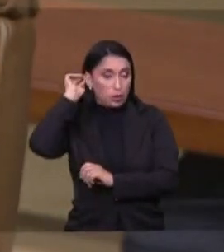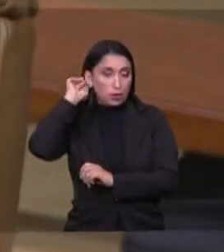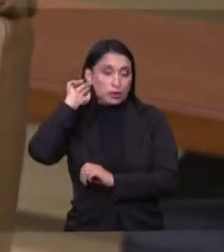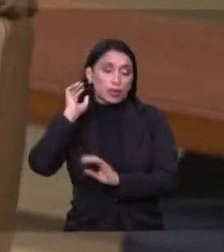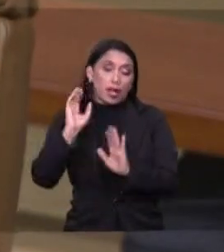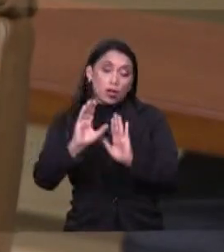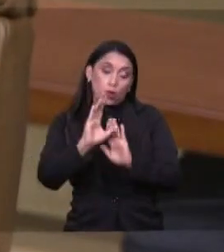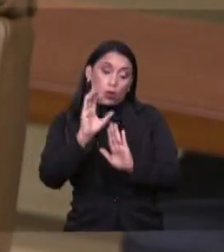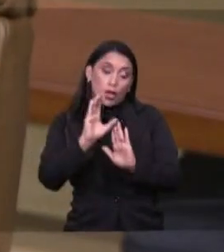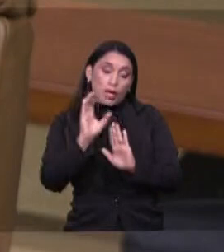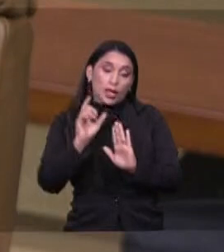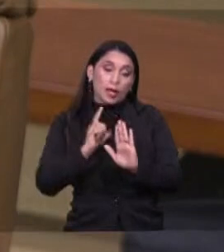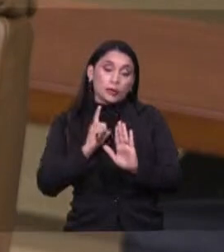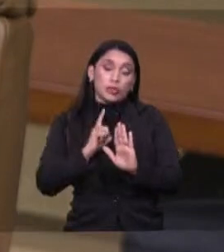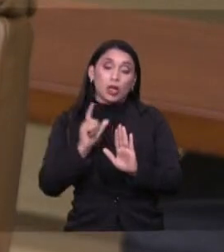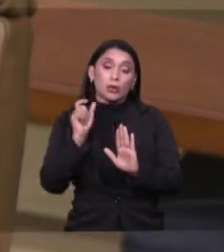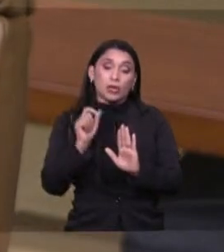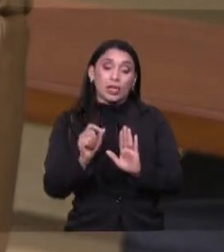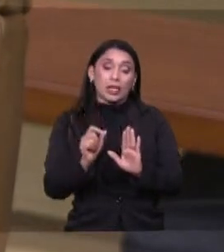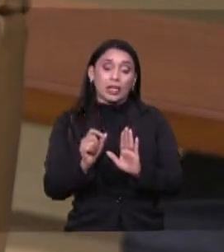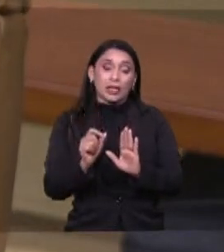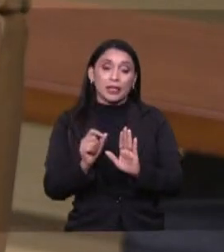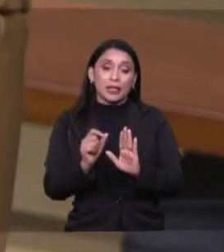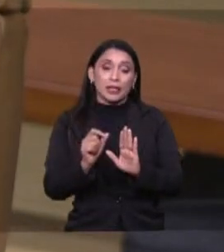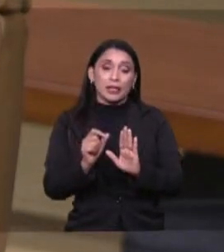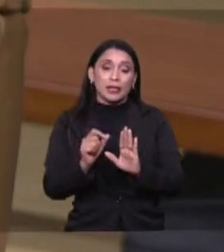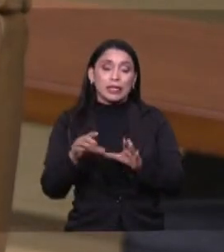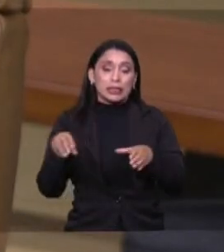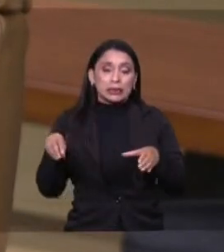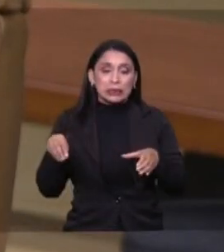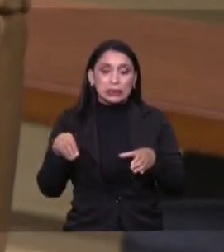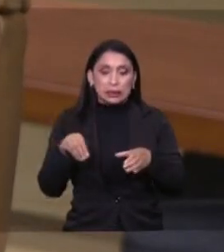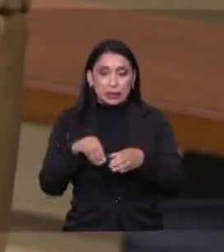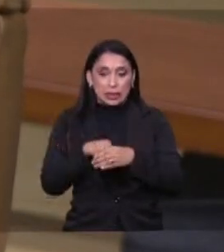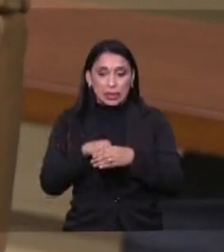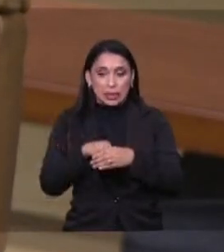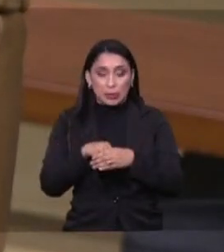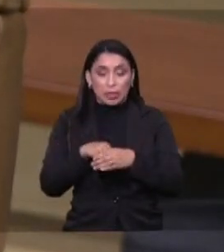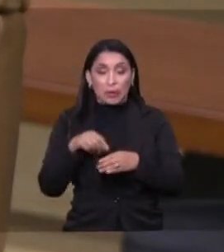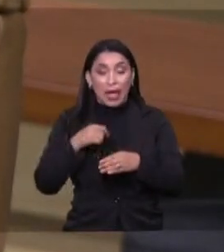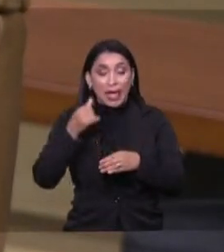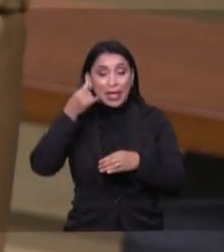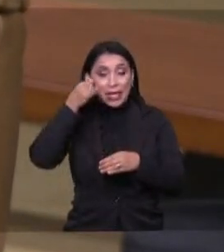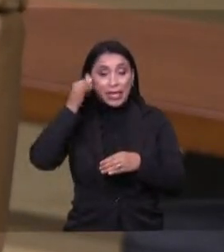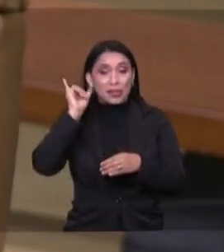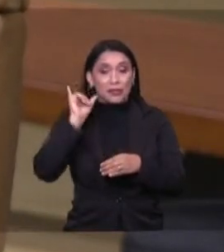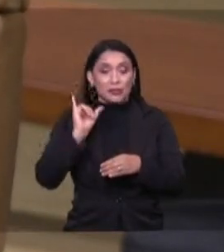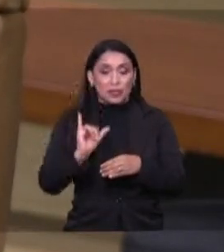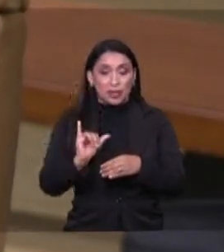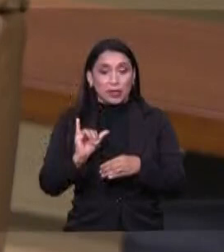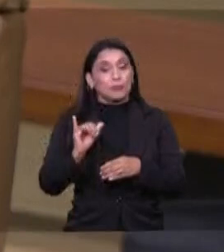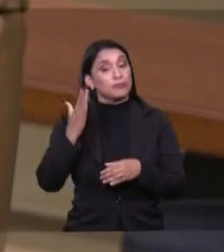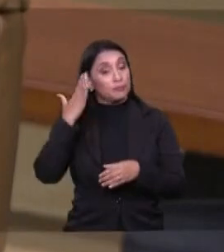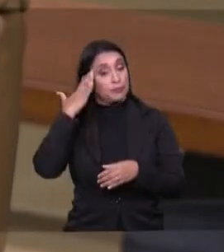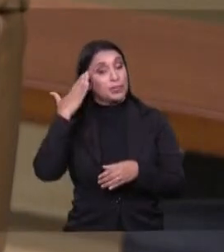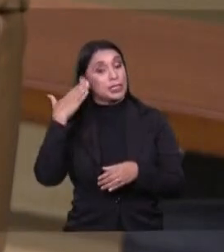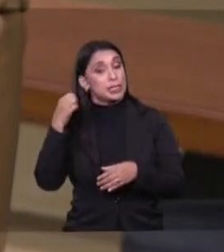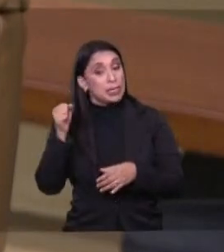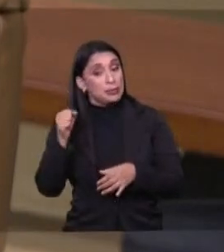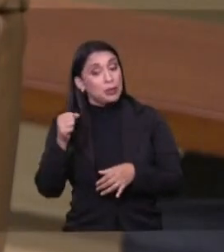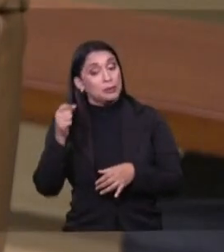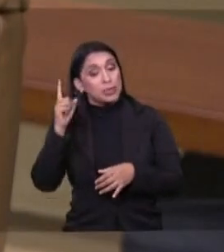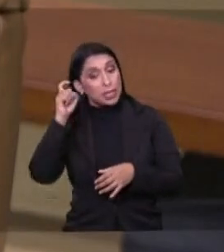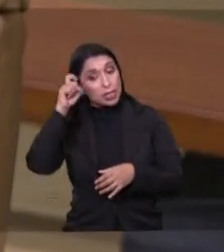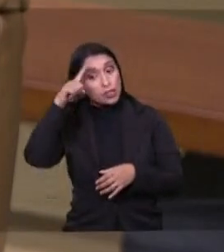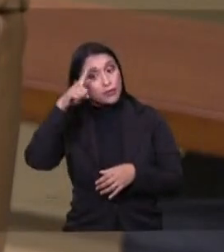ao caput, é direcionado internamente para evitar, e nós sabemos que é muito difícil